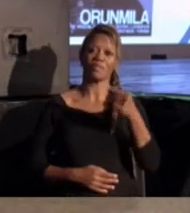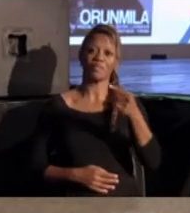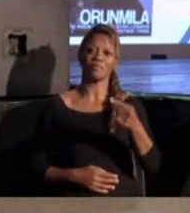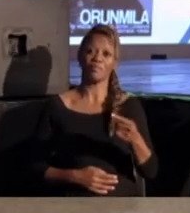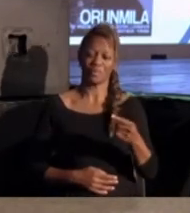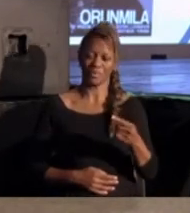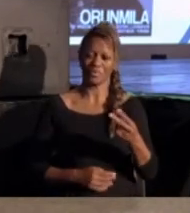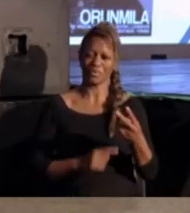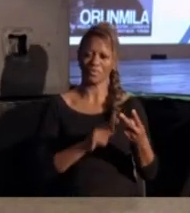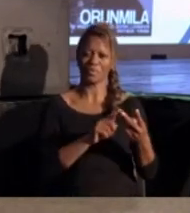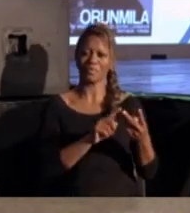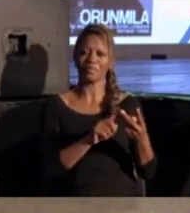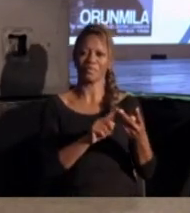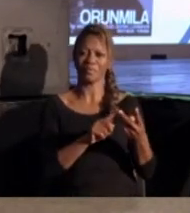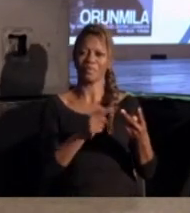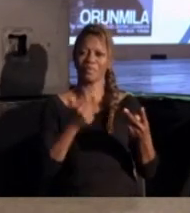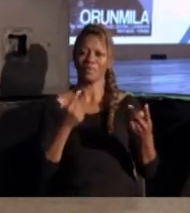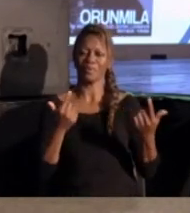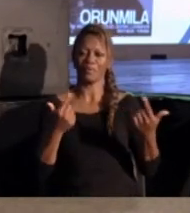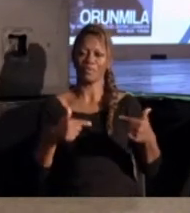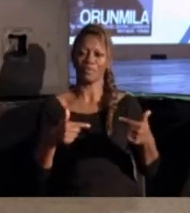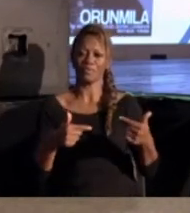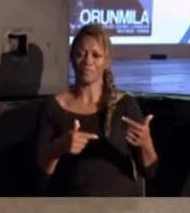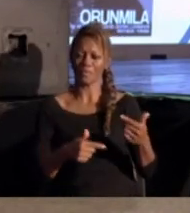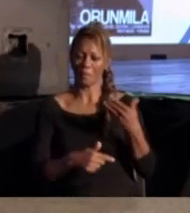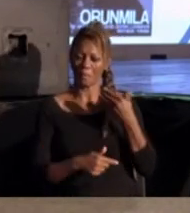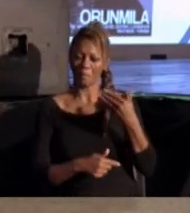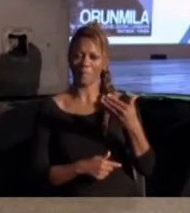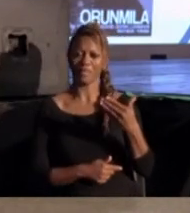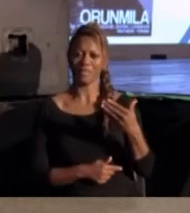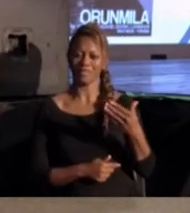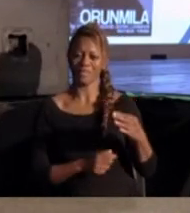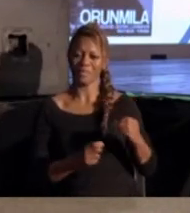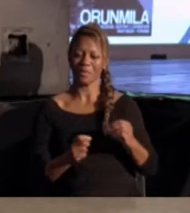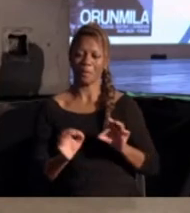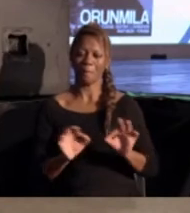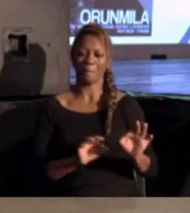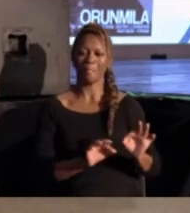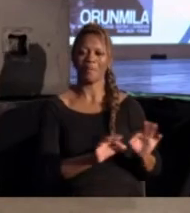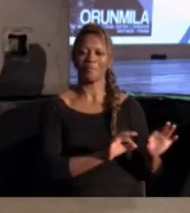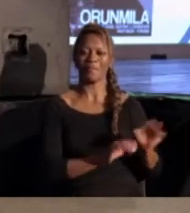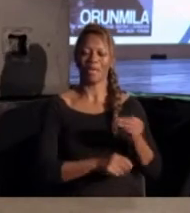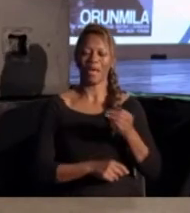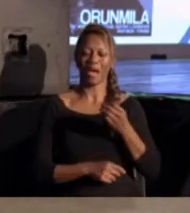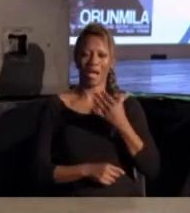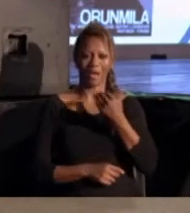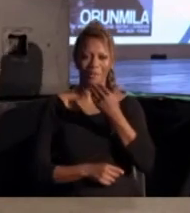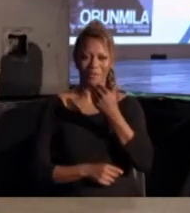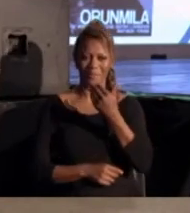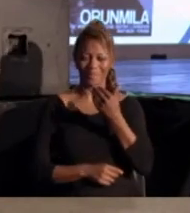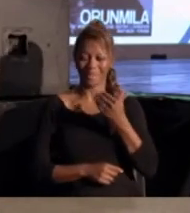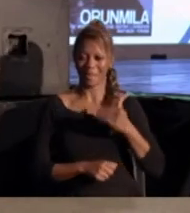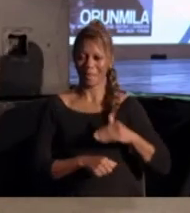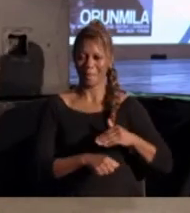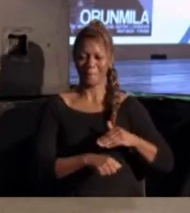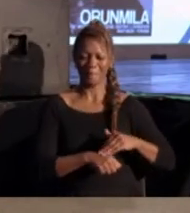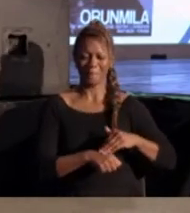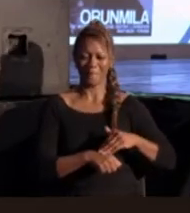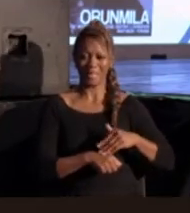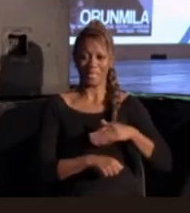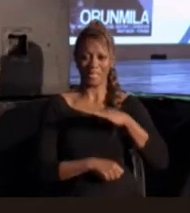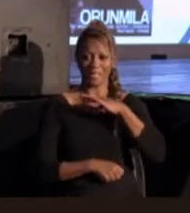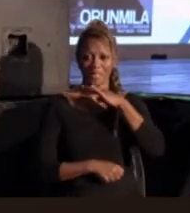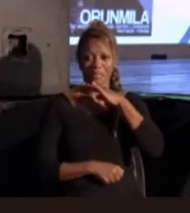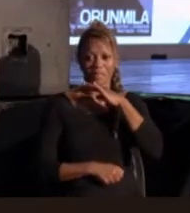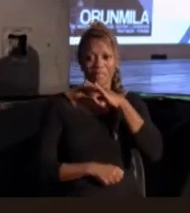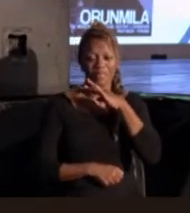um segundo desafio. Ele pede que Orumilá prepare a comida mais terrível que ele